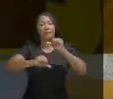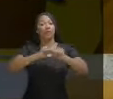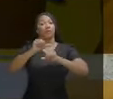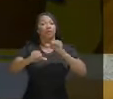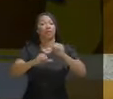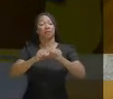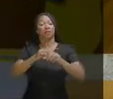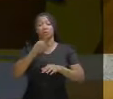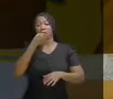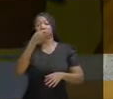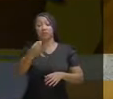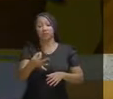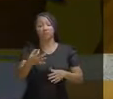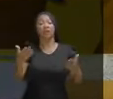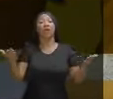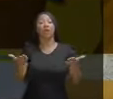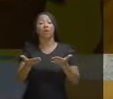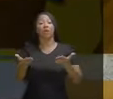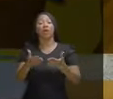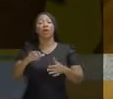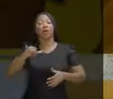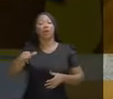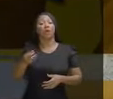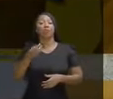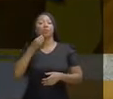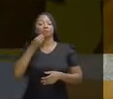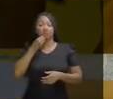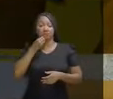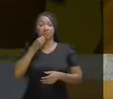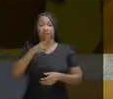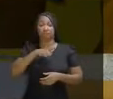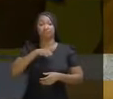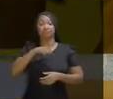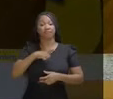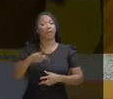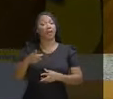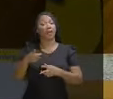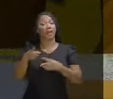minha posição. E agora eu estou tendo a oportunidade